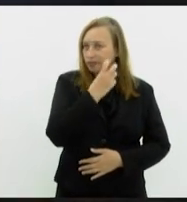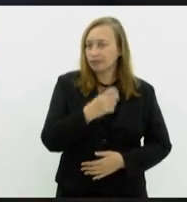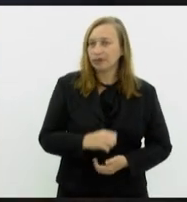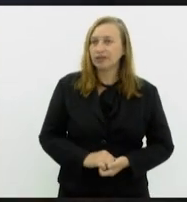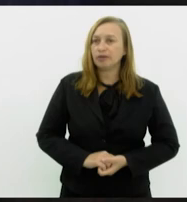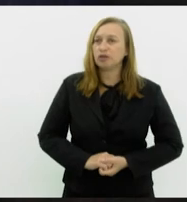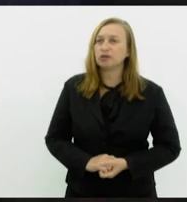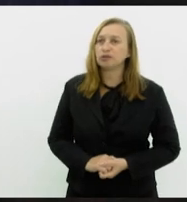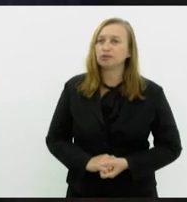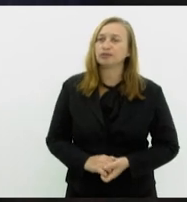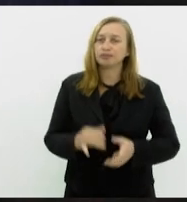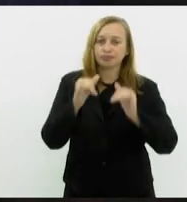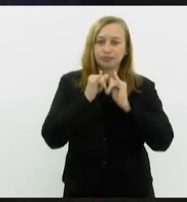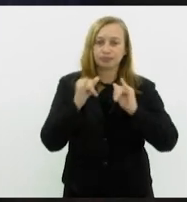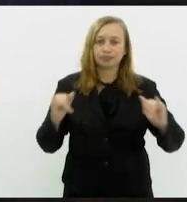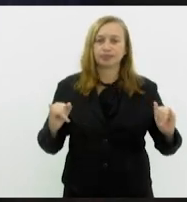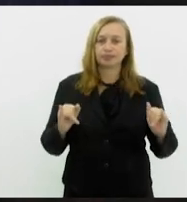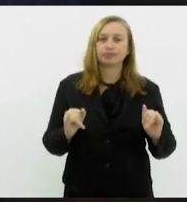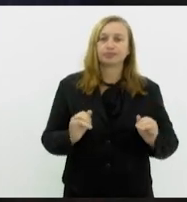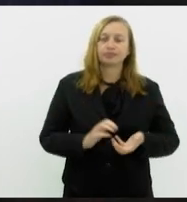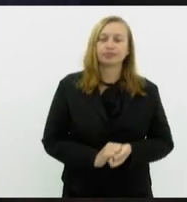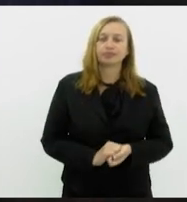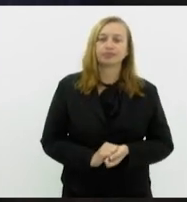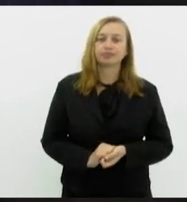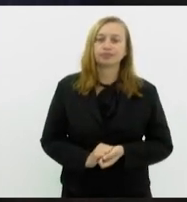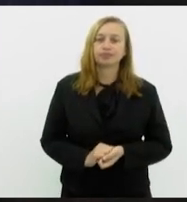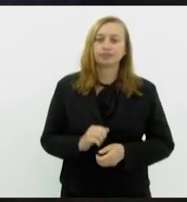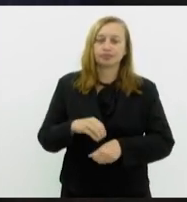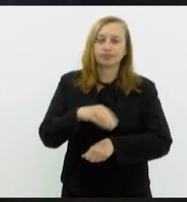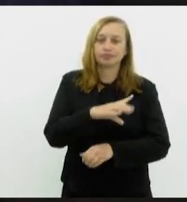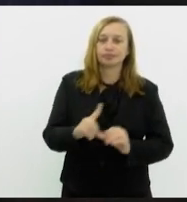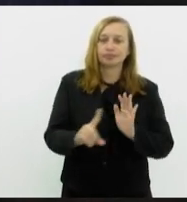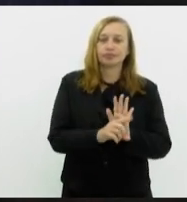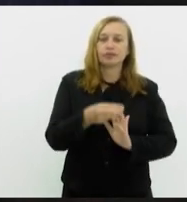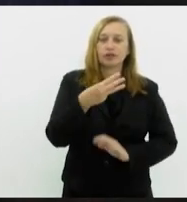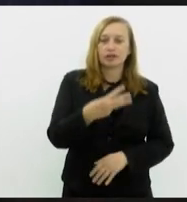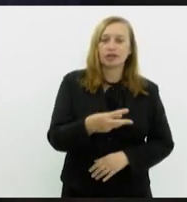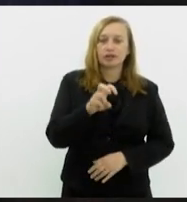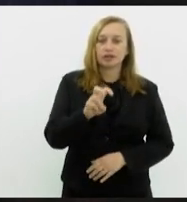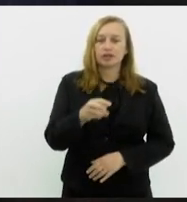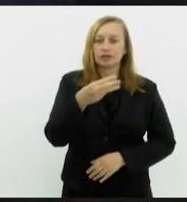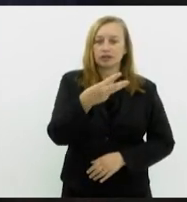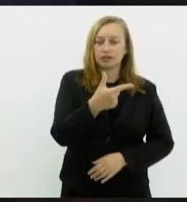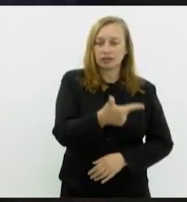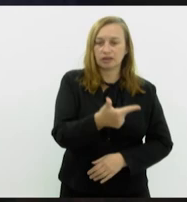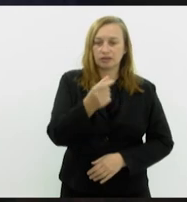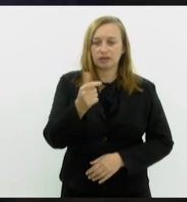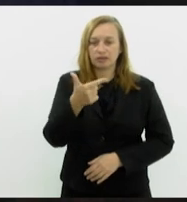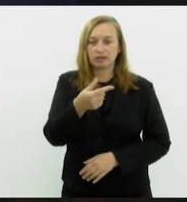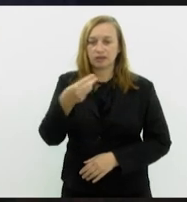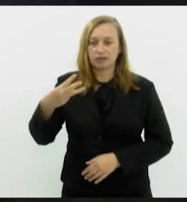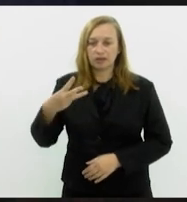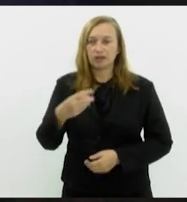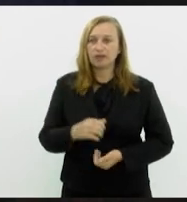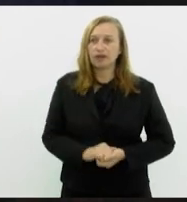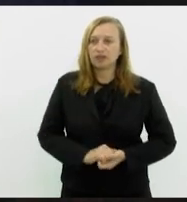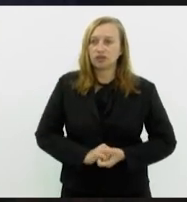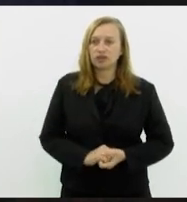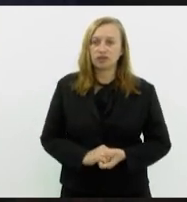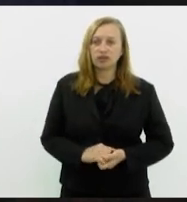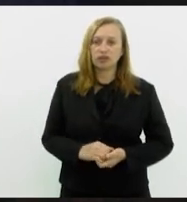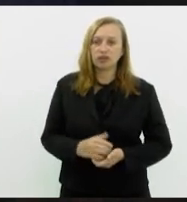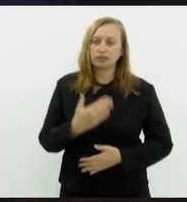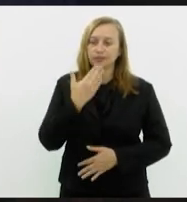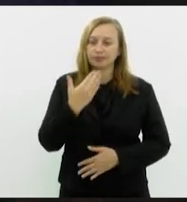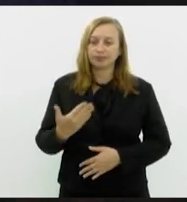Anuncio indicação legislativa número 35 de 2023, de autoria do deputado Elton Cristo, que